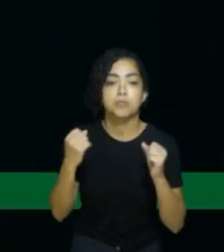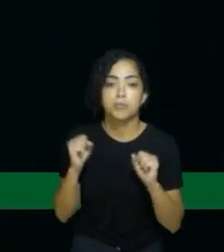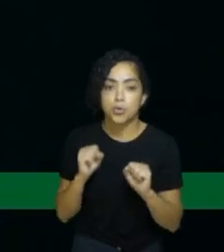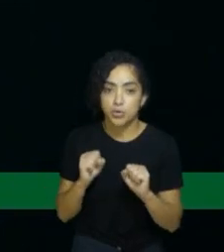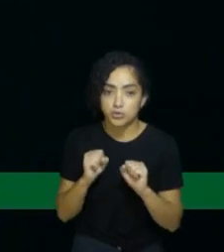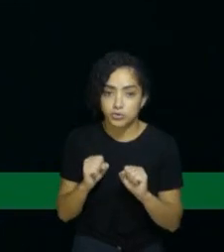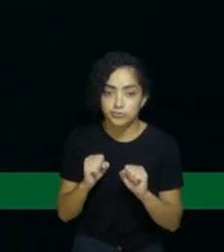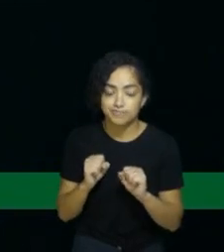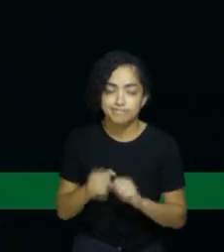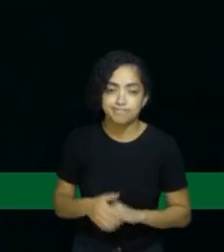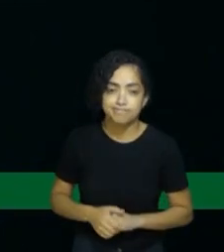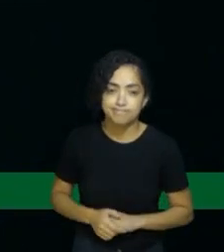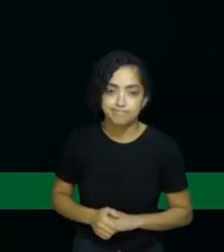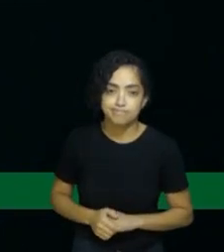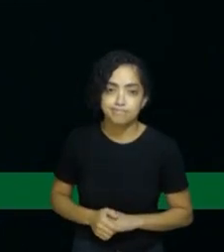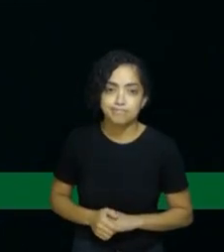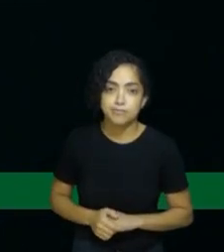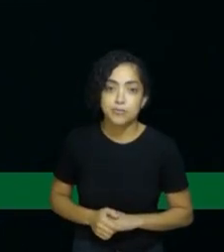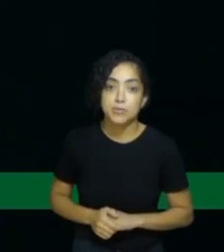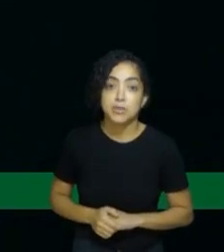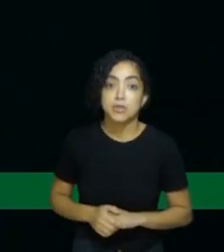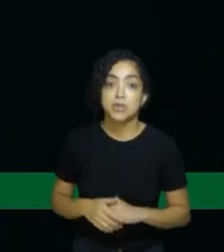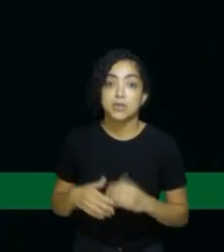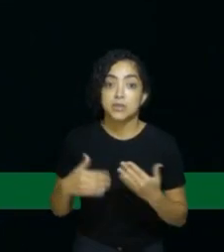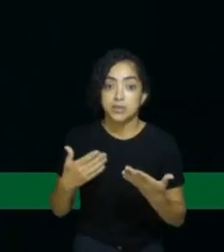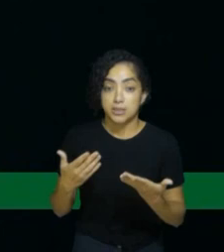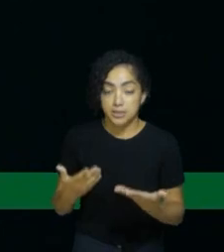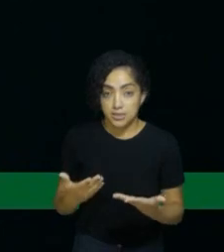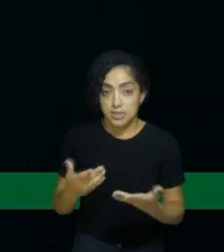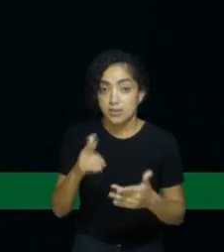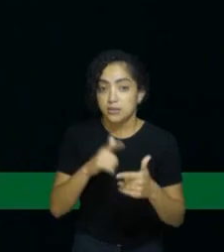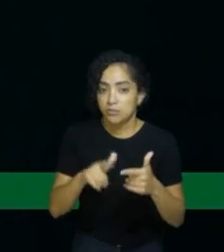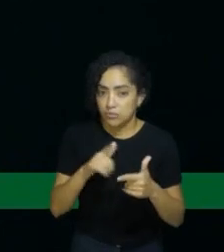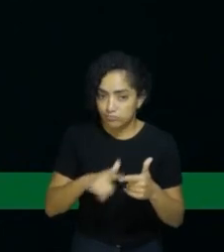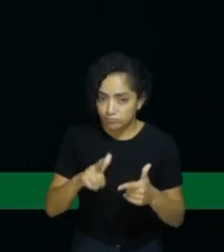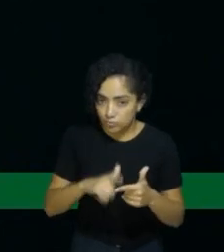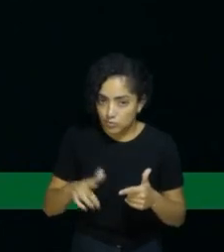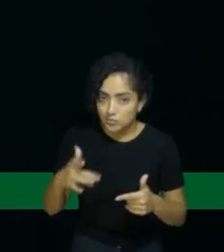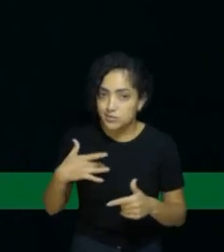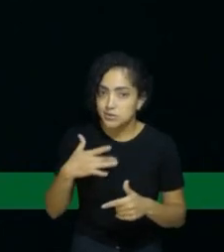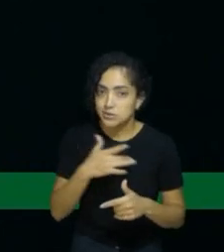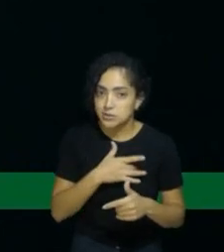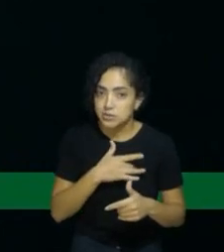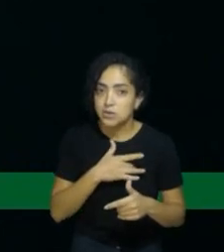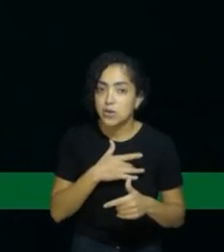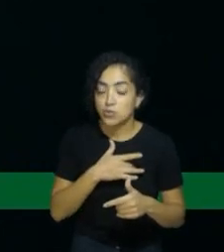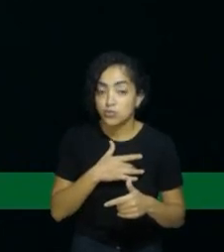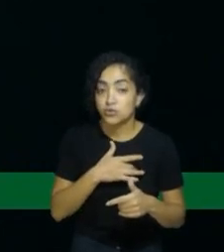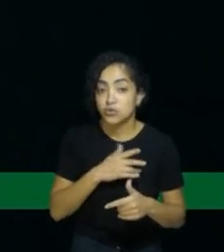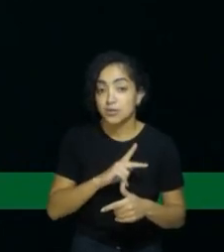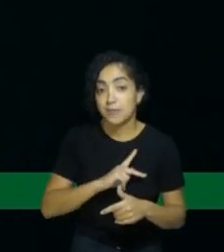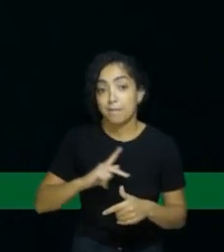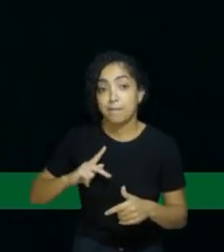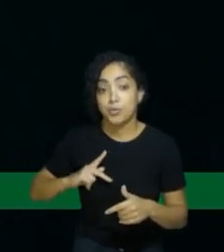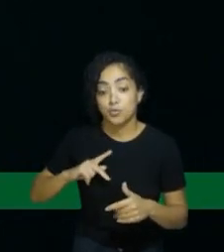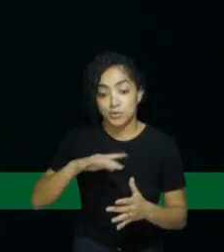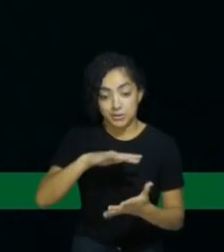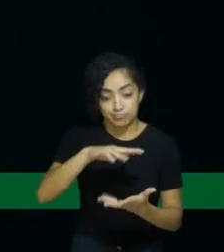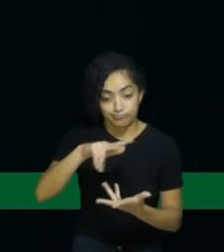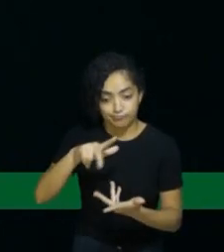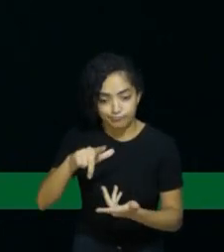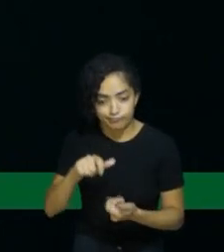mundo e é sem dúvida um problema de saúde pública Mundial mas o que